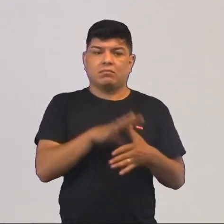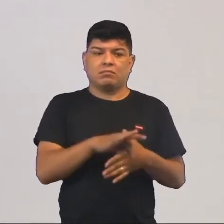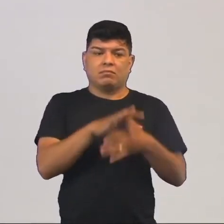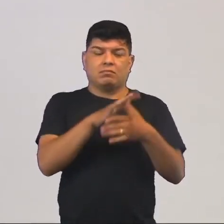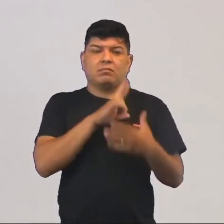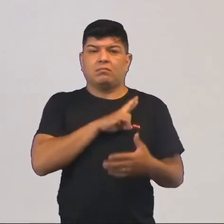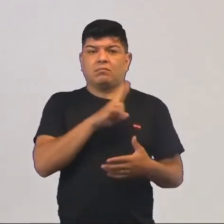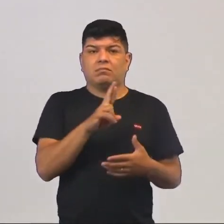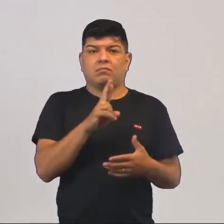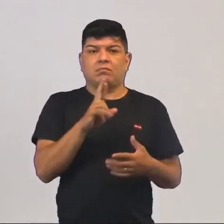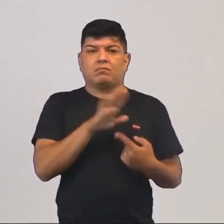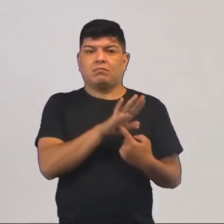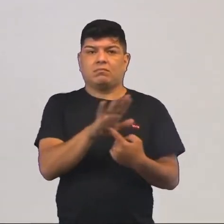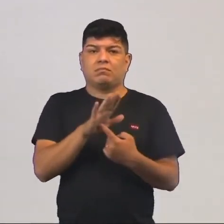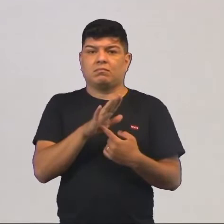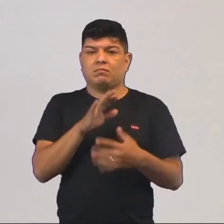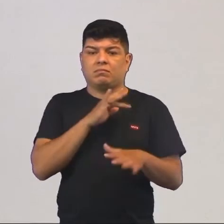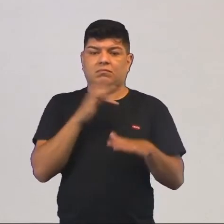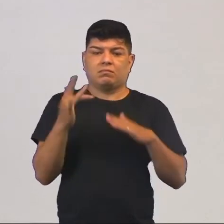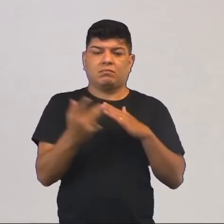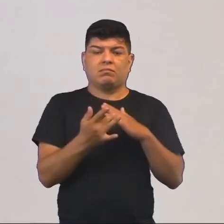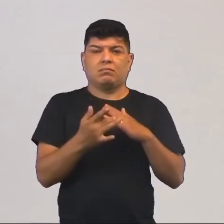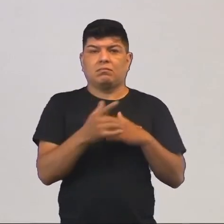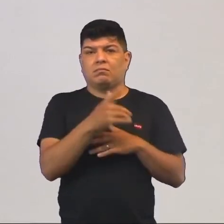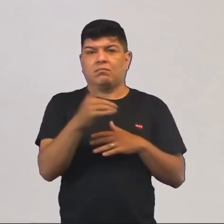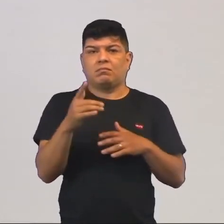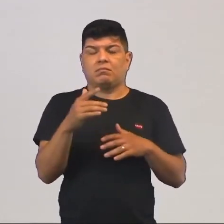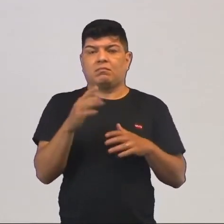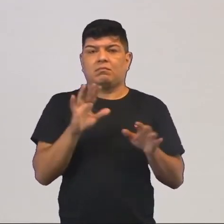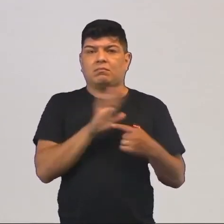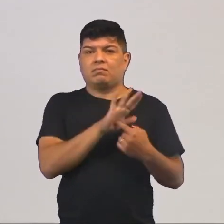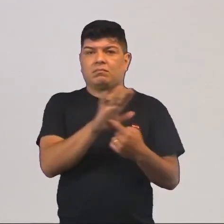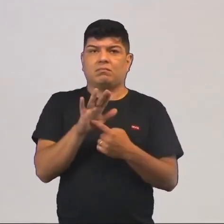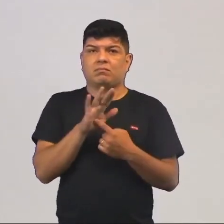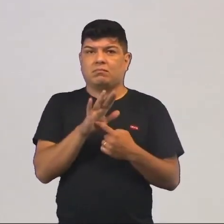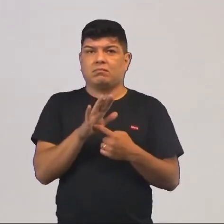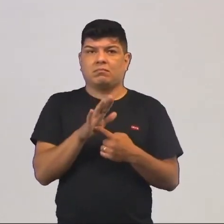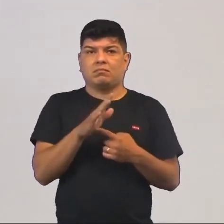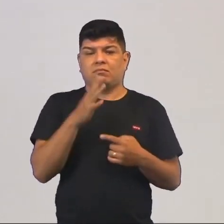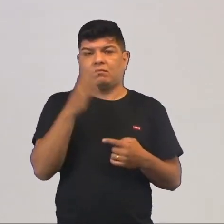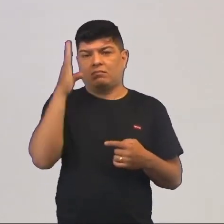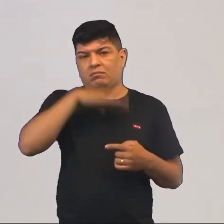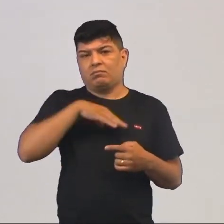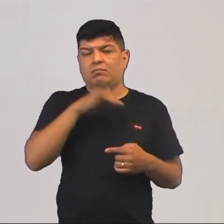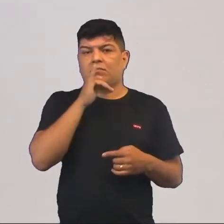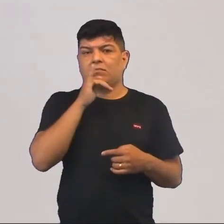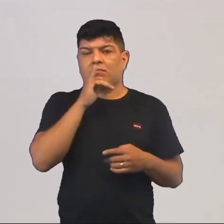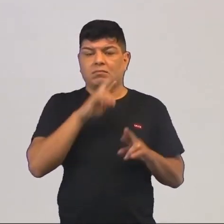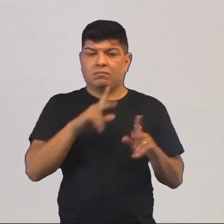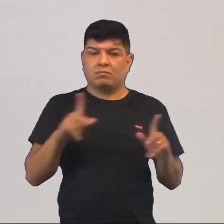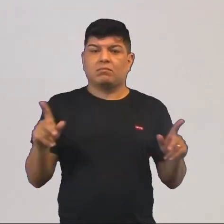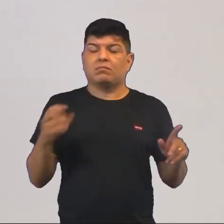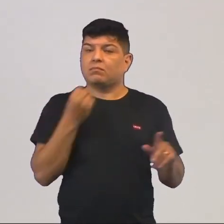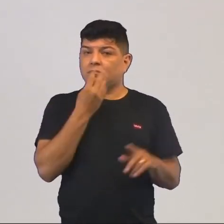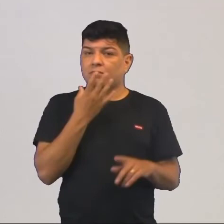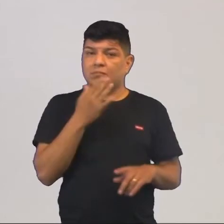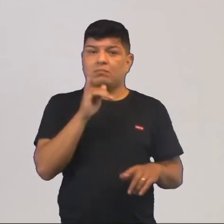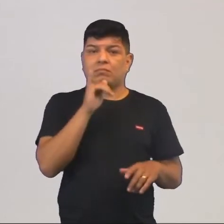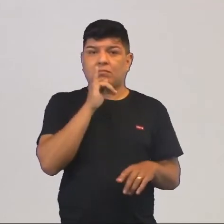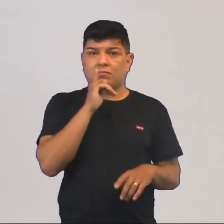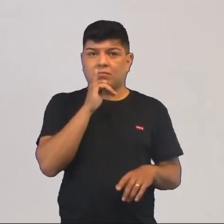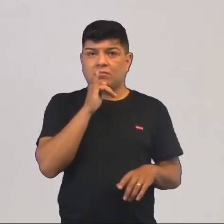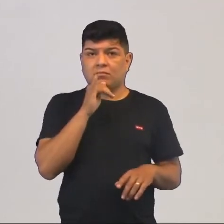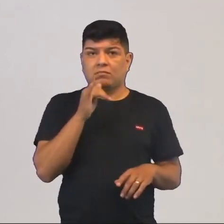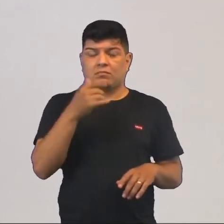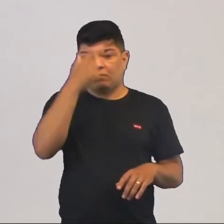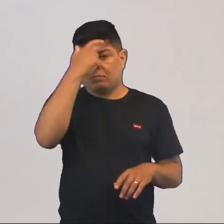líder religioso deve aparecer na mídia para que seja destacado o seu mau exemplo. Pelo contrário, o seu bom exemplo, o